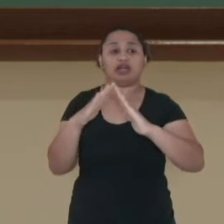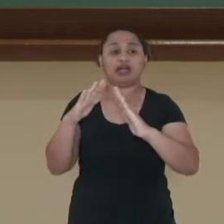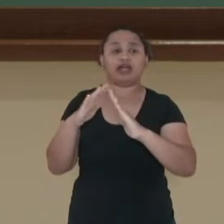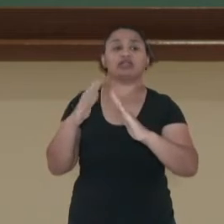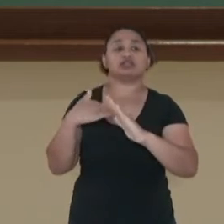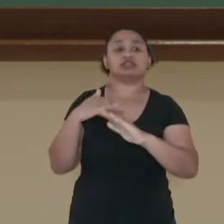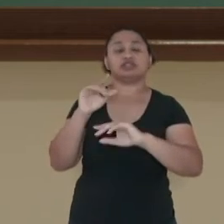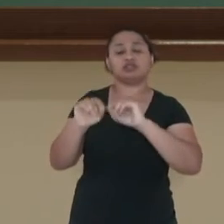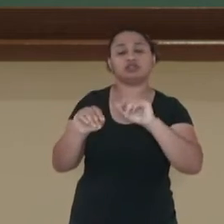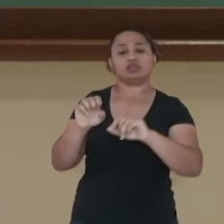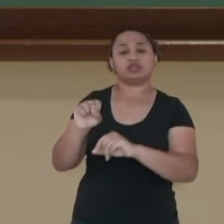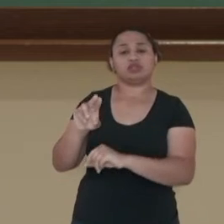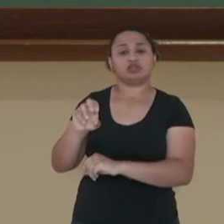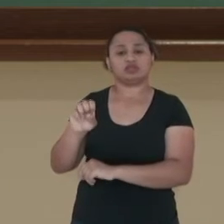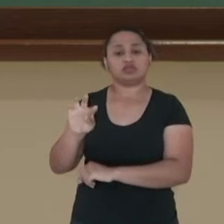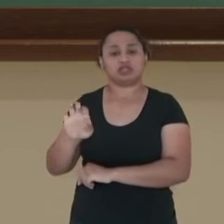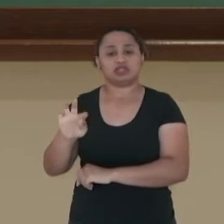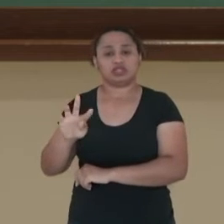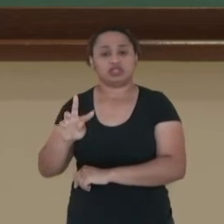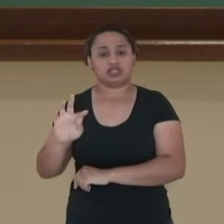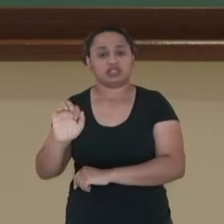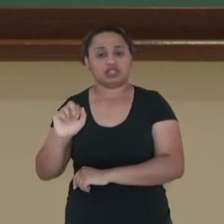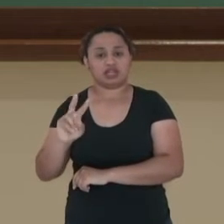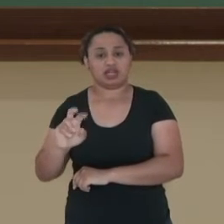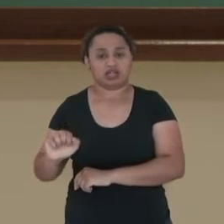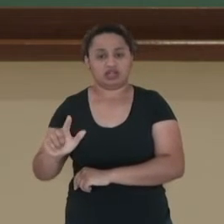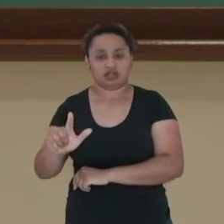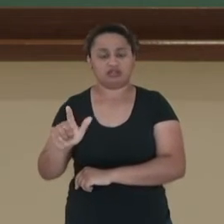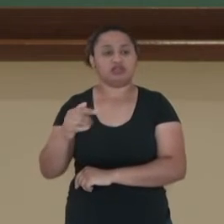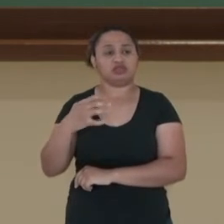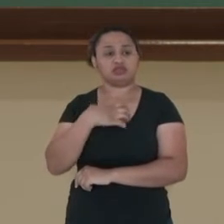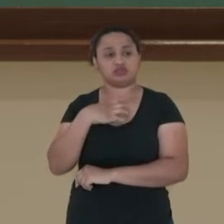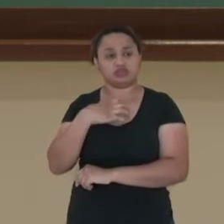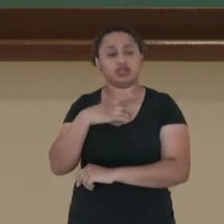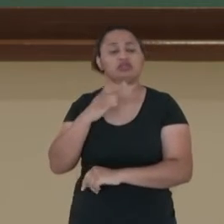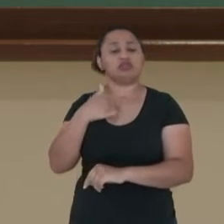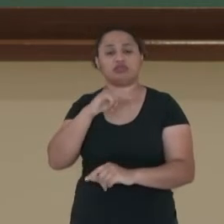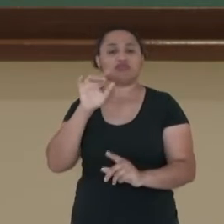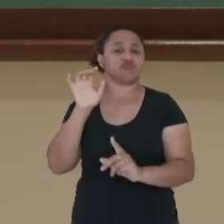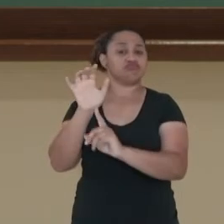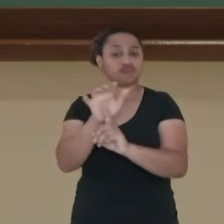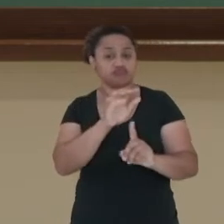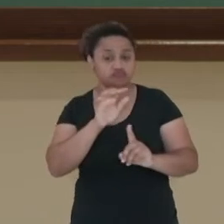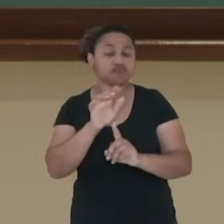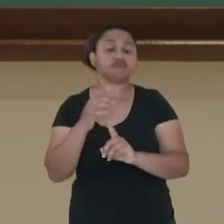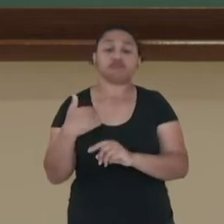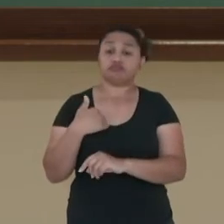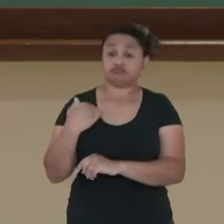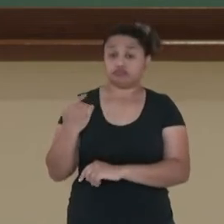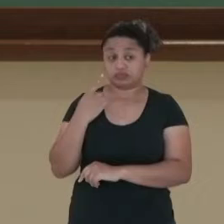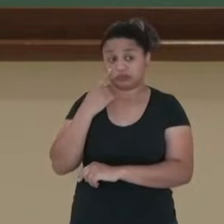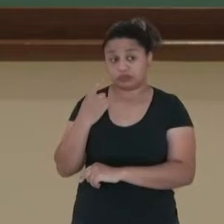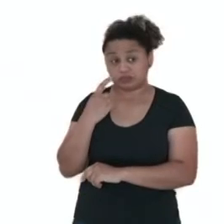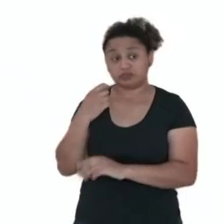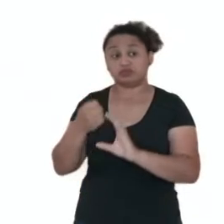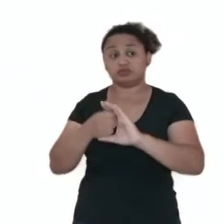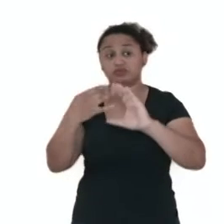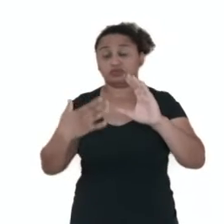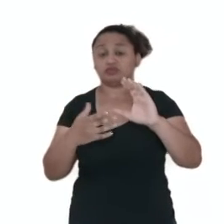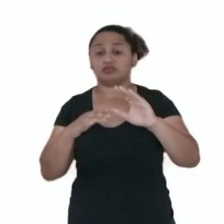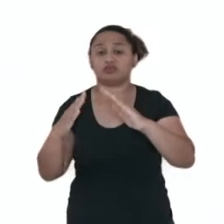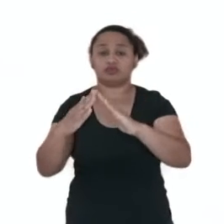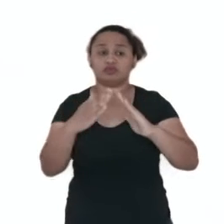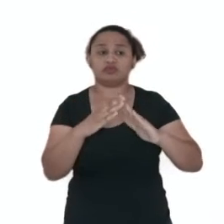aí moderno, né? Que realmente ele traz um impacto bem bacana aqui. Características dessas casas, por